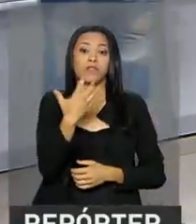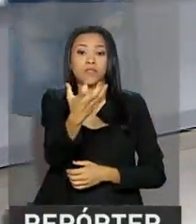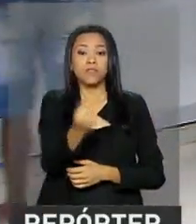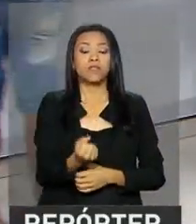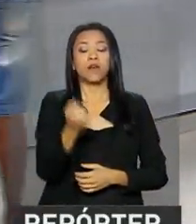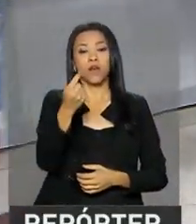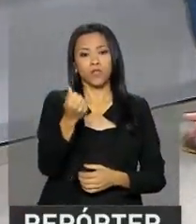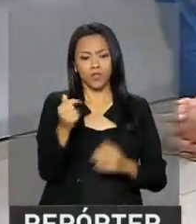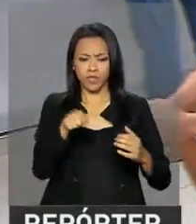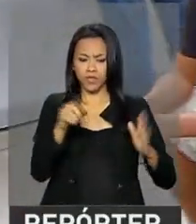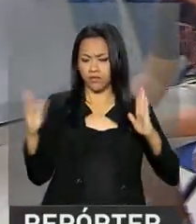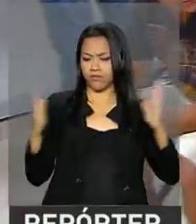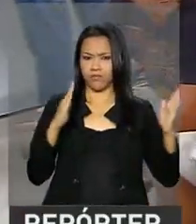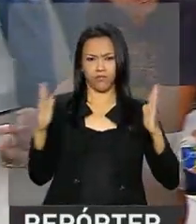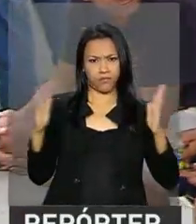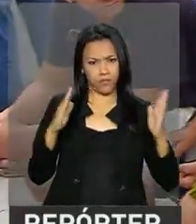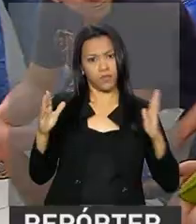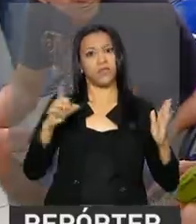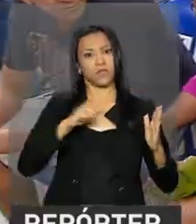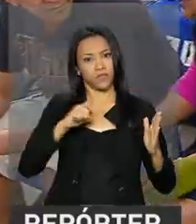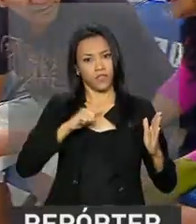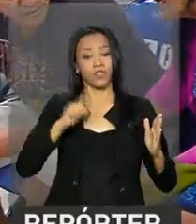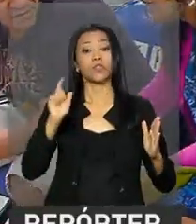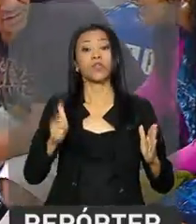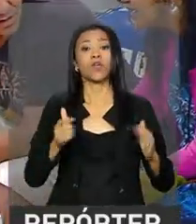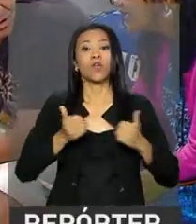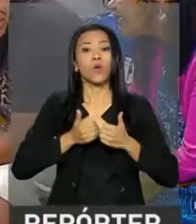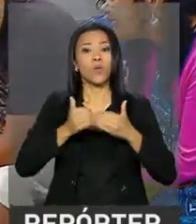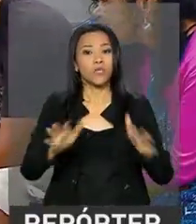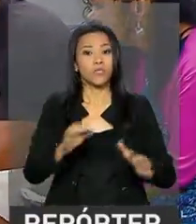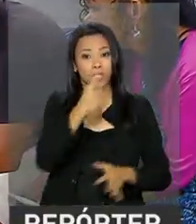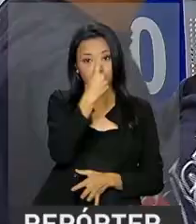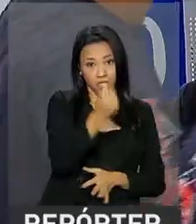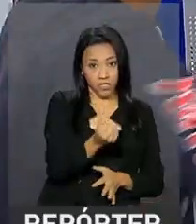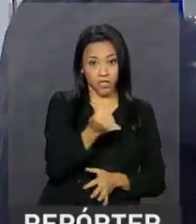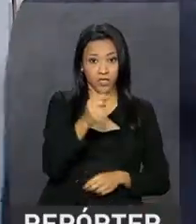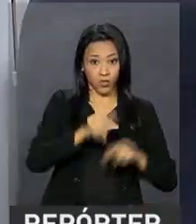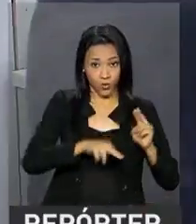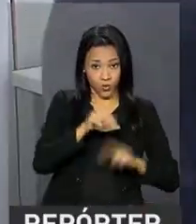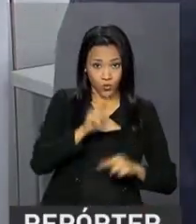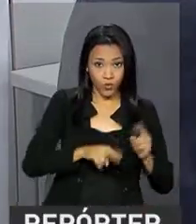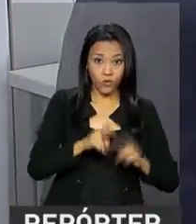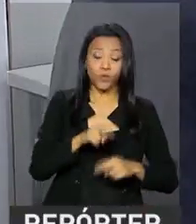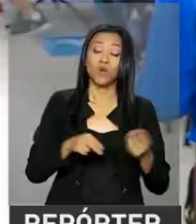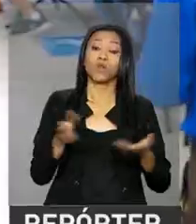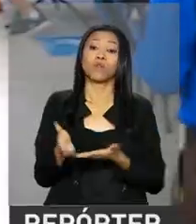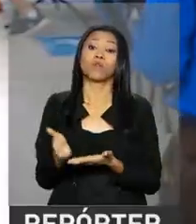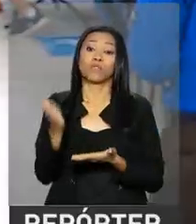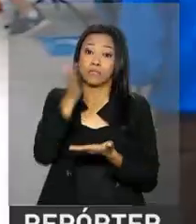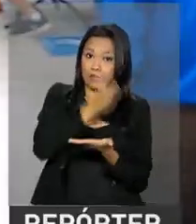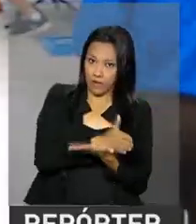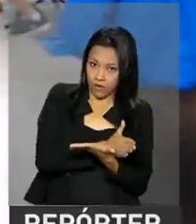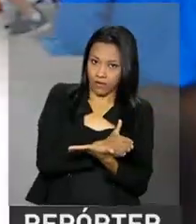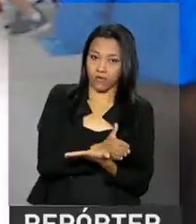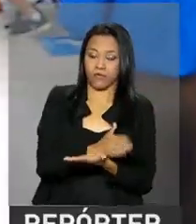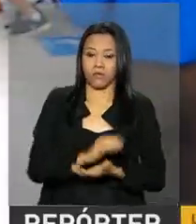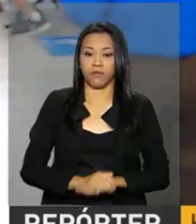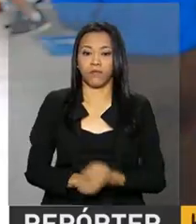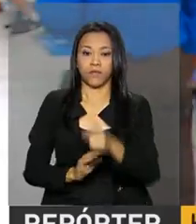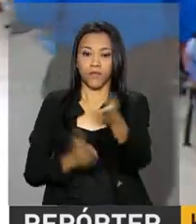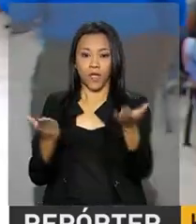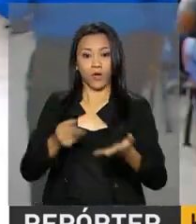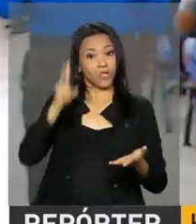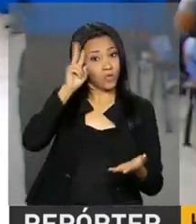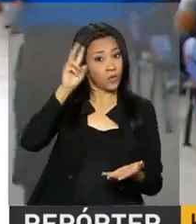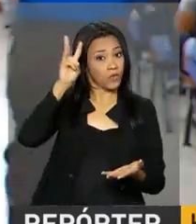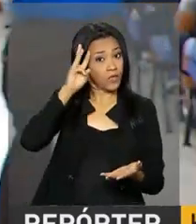benefício nessa fase que tinha previsão de começar em 16 de junho, foi antecipada. E segunda e terça e quarta agora nós